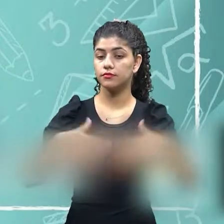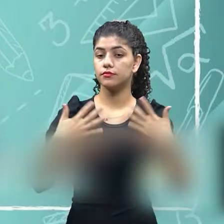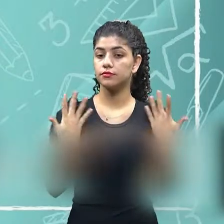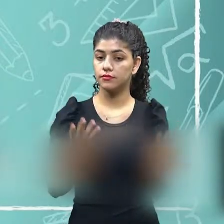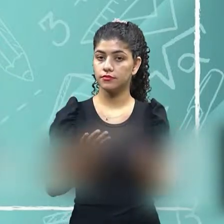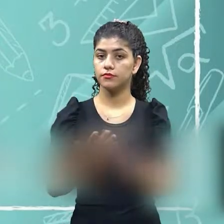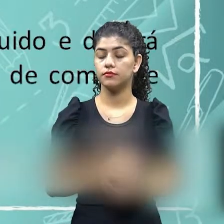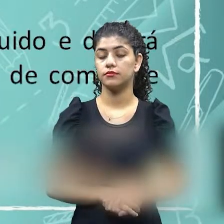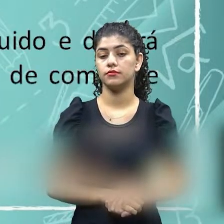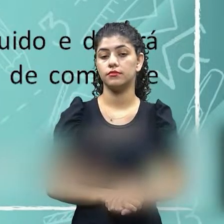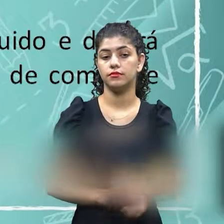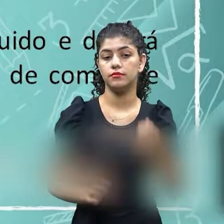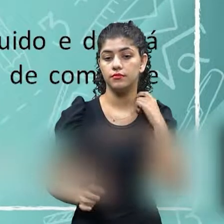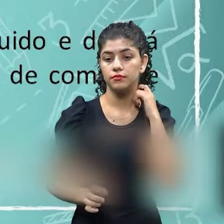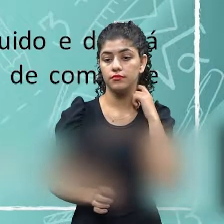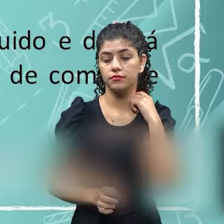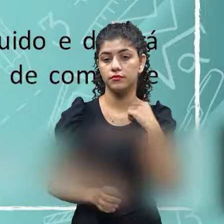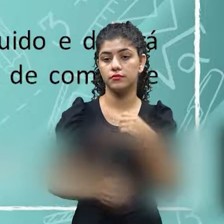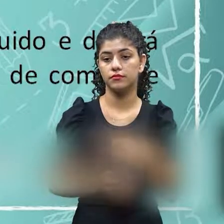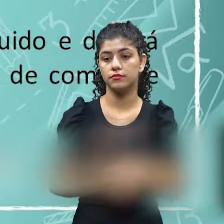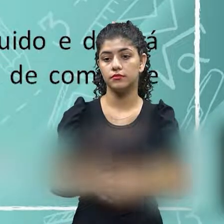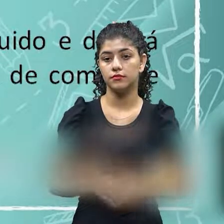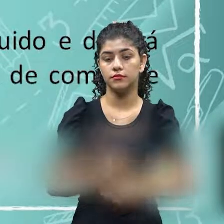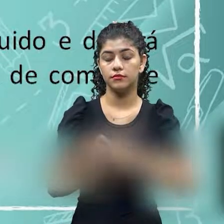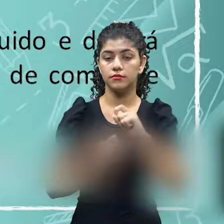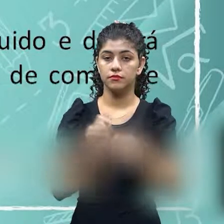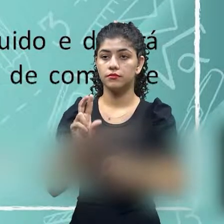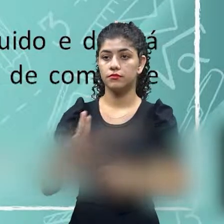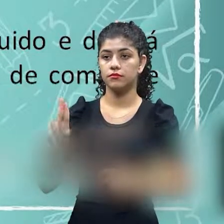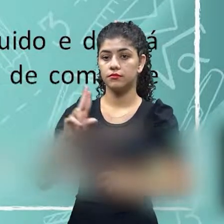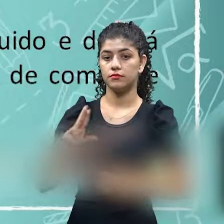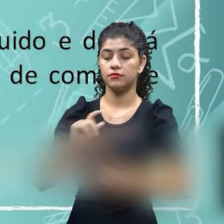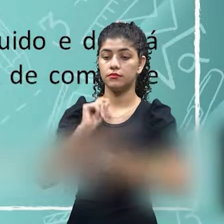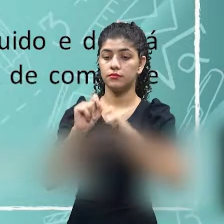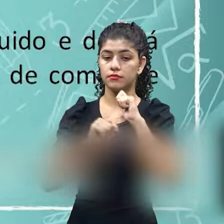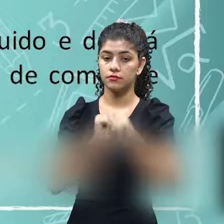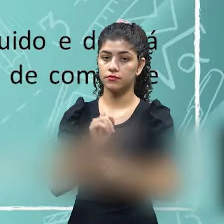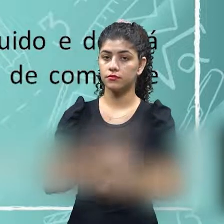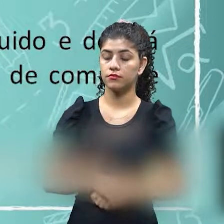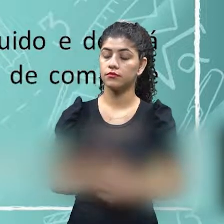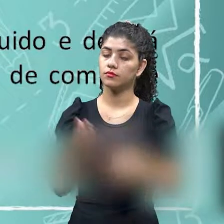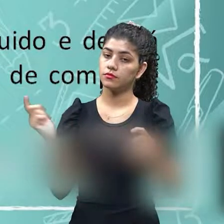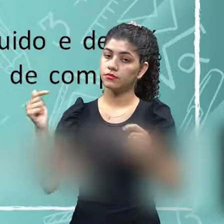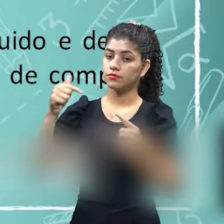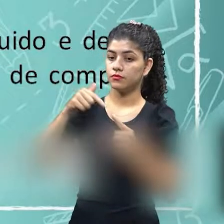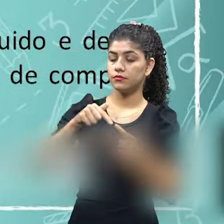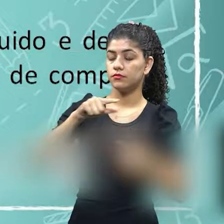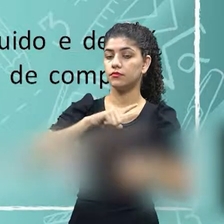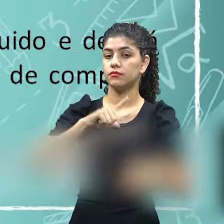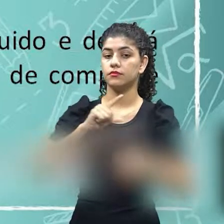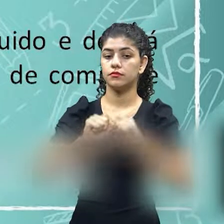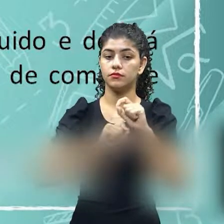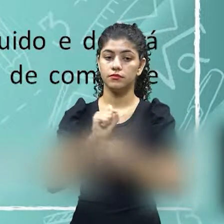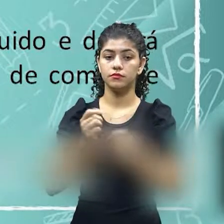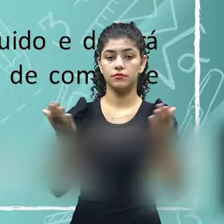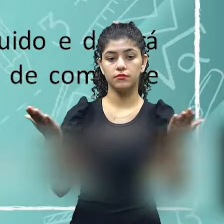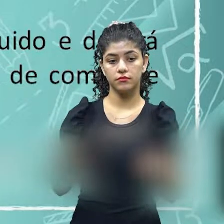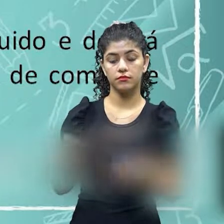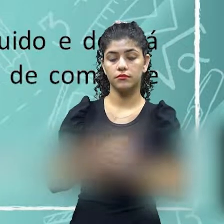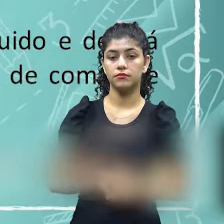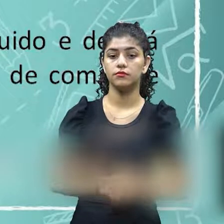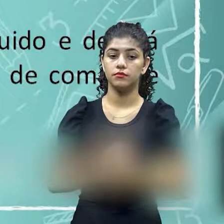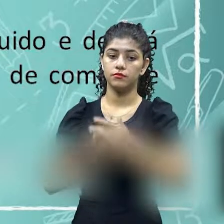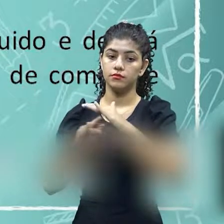essas condições. As regras utilizadas para esse fim estão definidas no